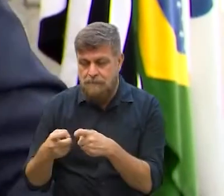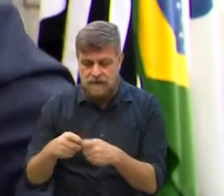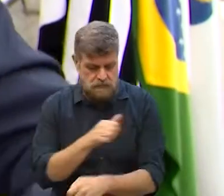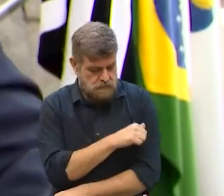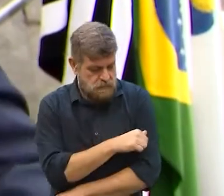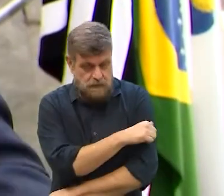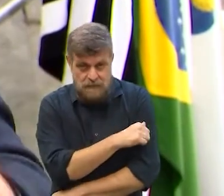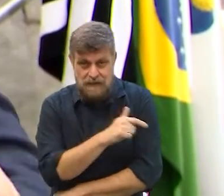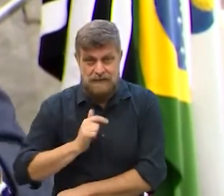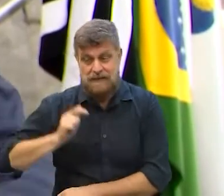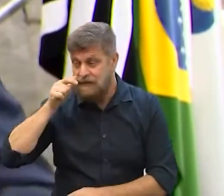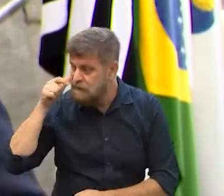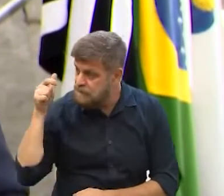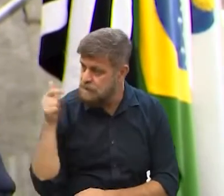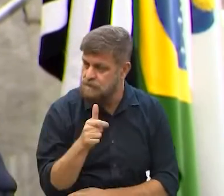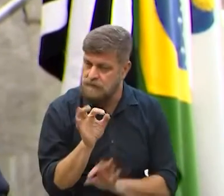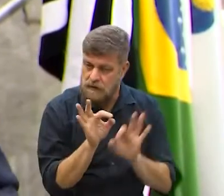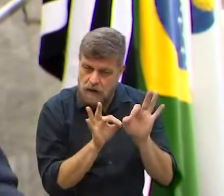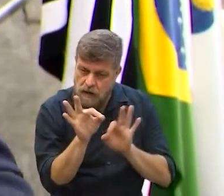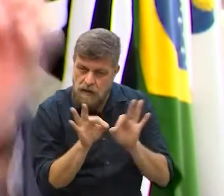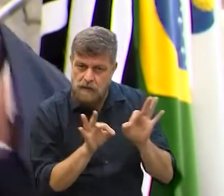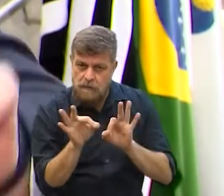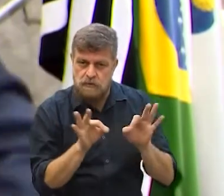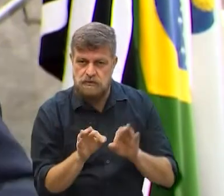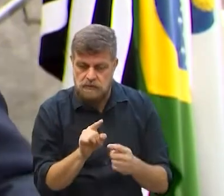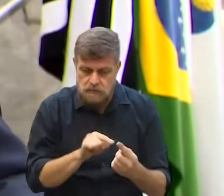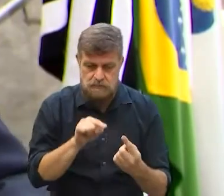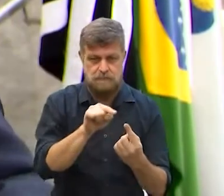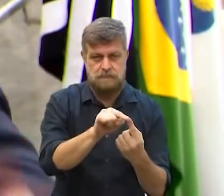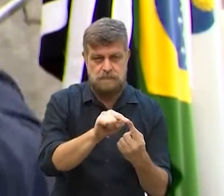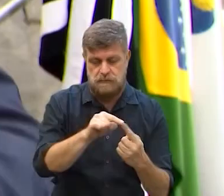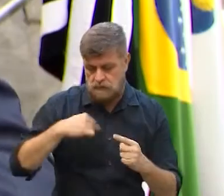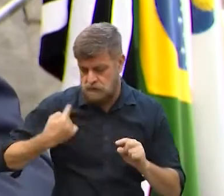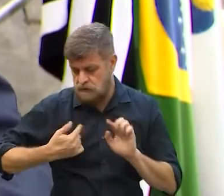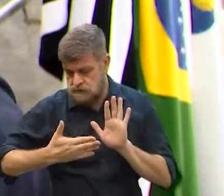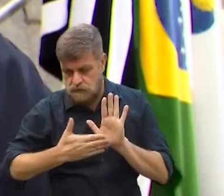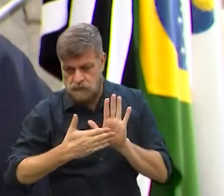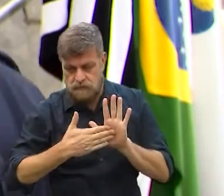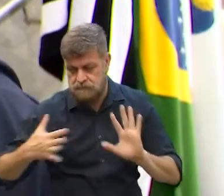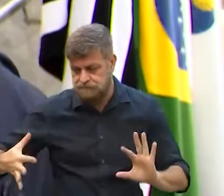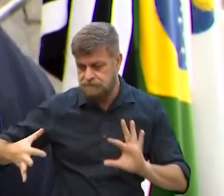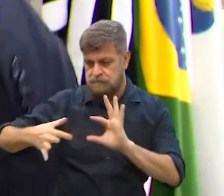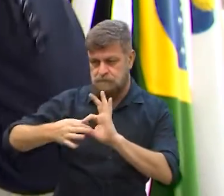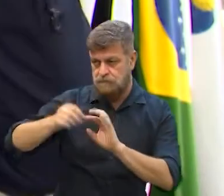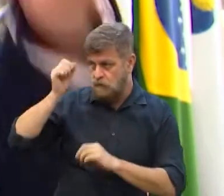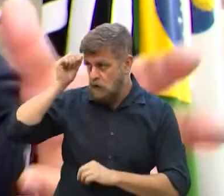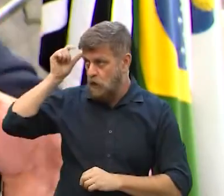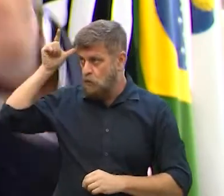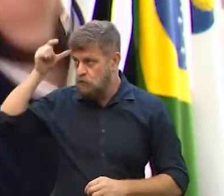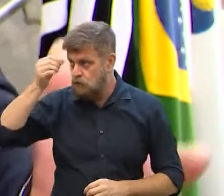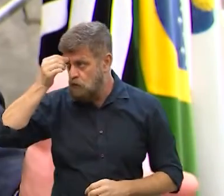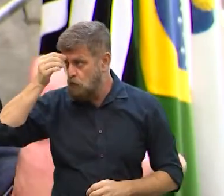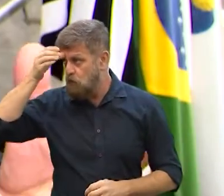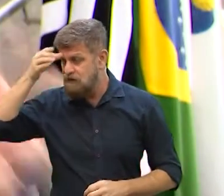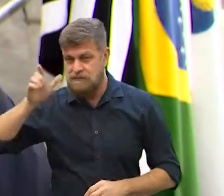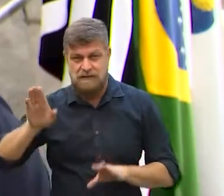médicos, enfermeiros, que têm interesse em desenvolver projetos neste sentido. E o que nós estamos propondo é a junção da cultura,